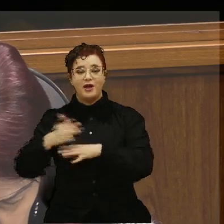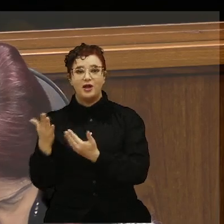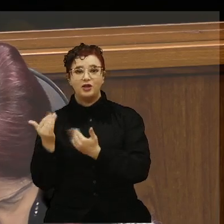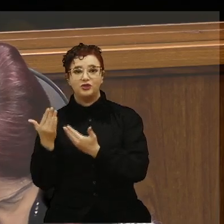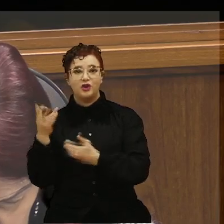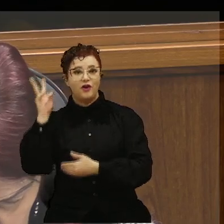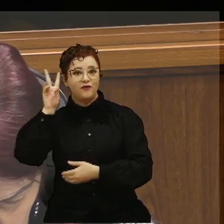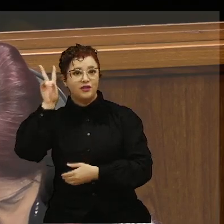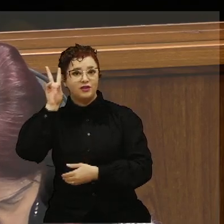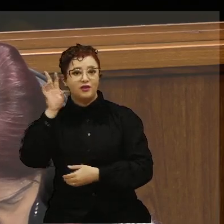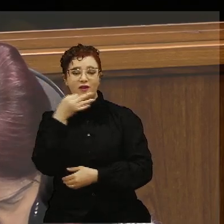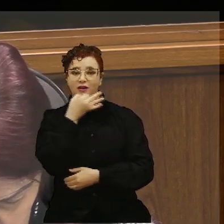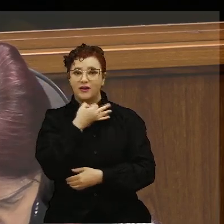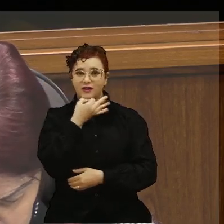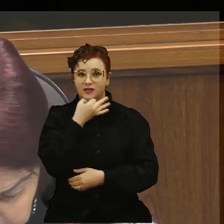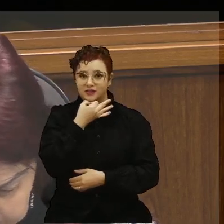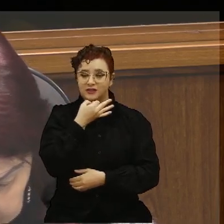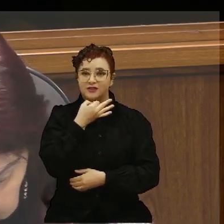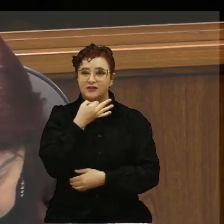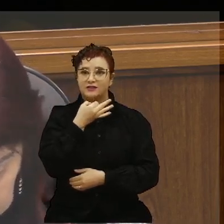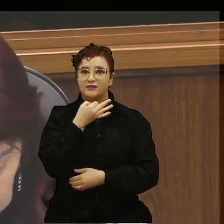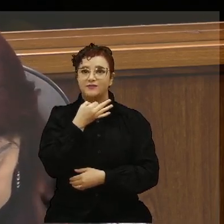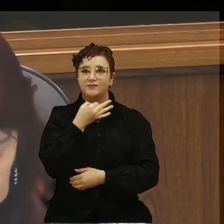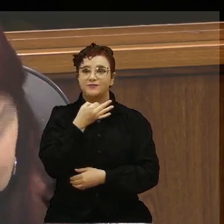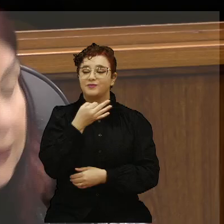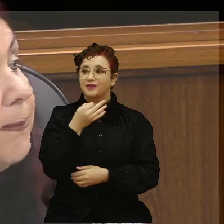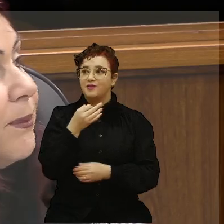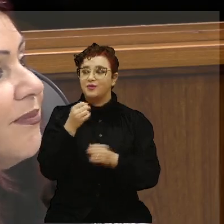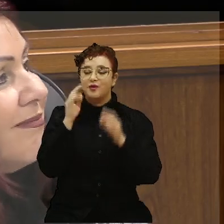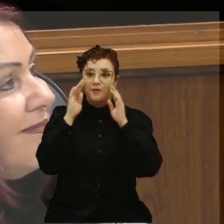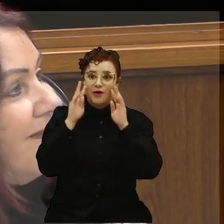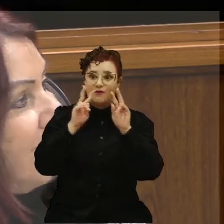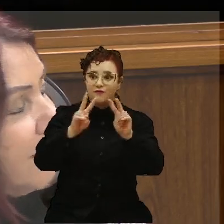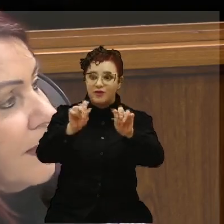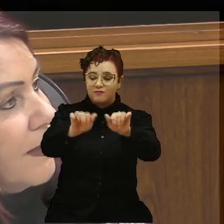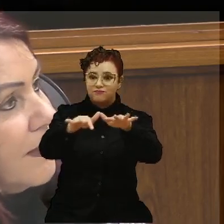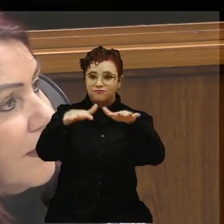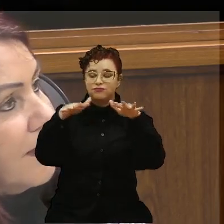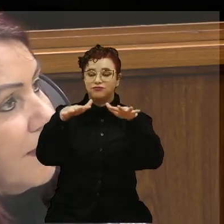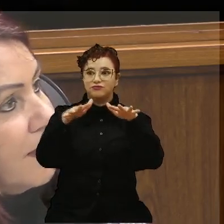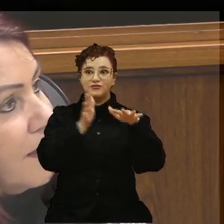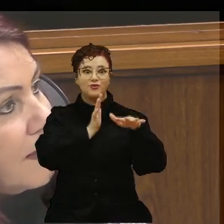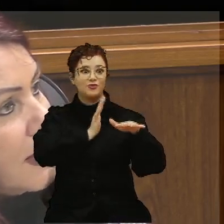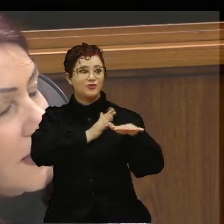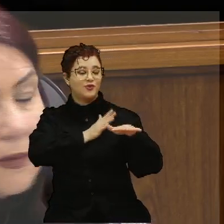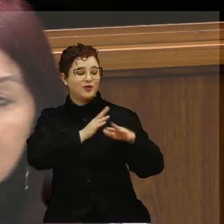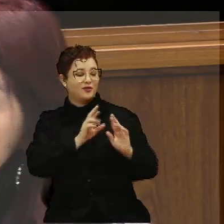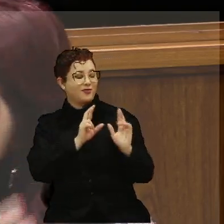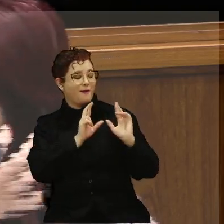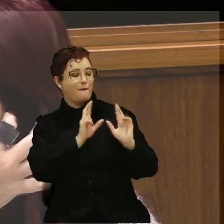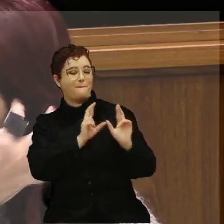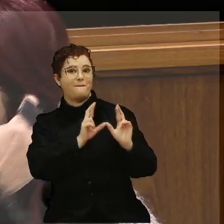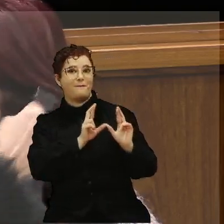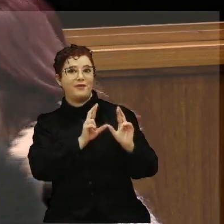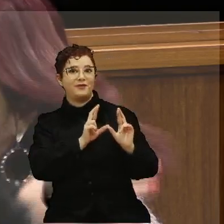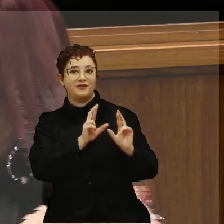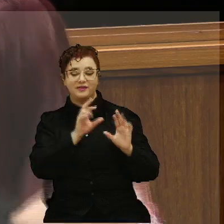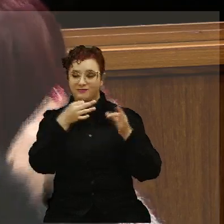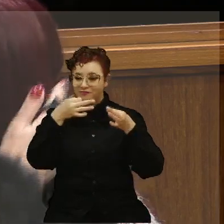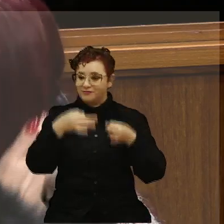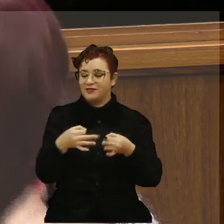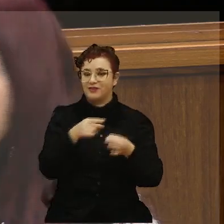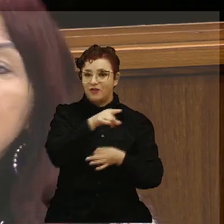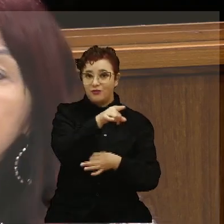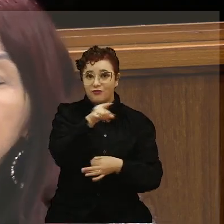da história de Caxias do Sul. Então não tem como olhar para essa plateia e não encher o coração de esperança e ter certeza